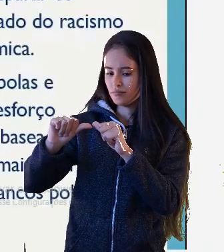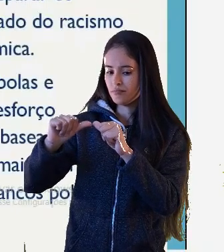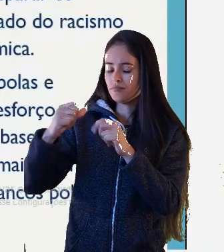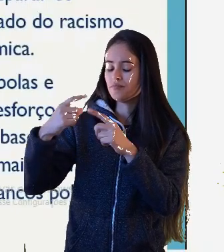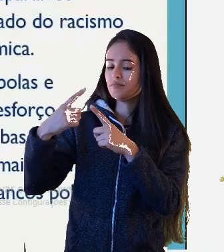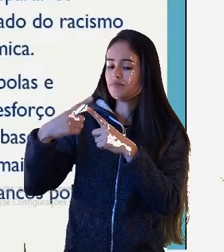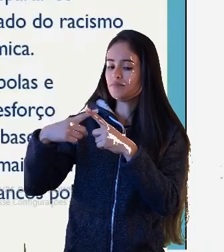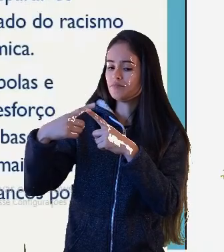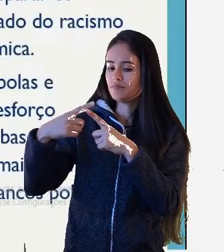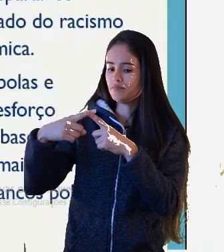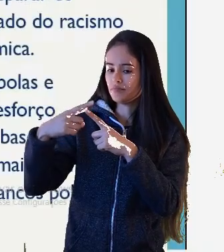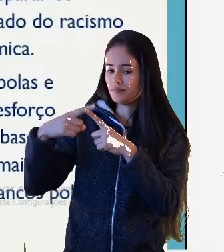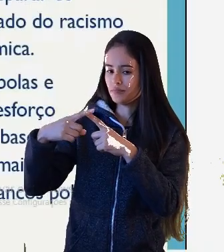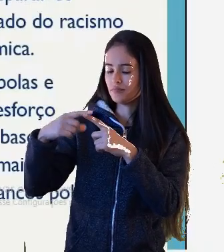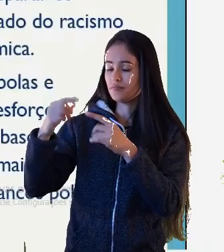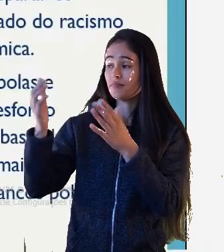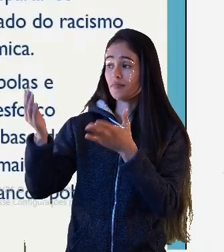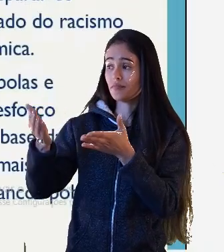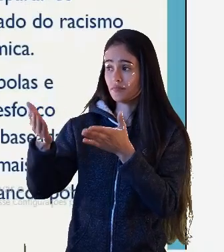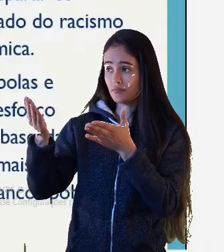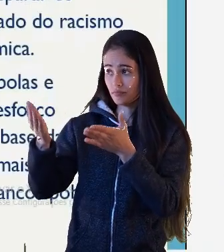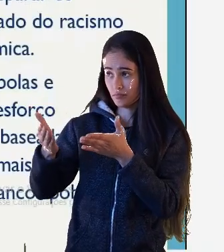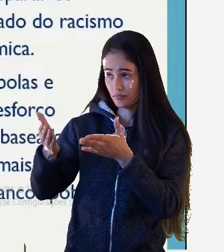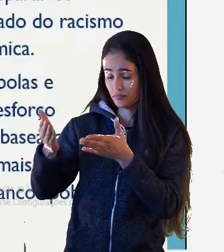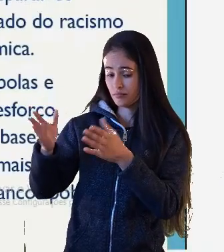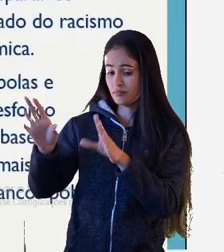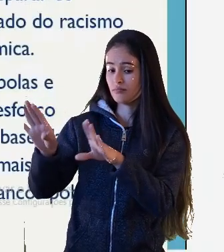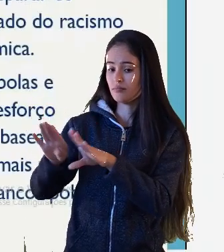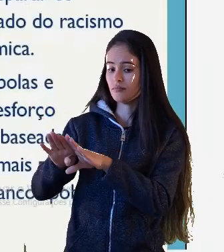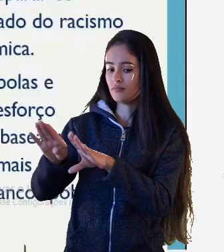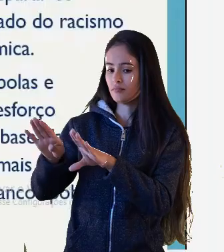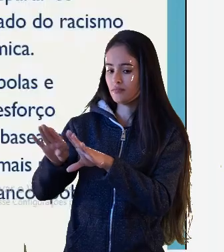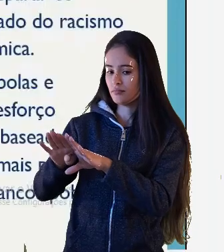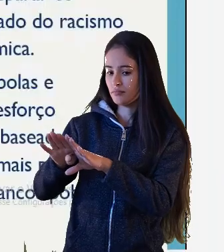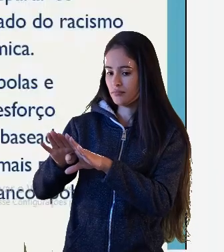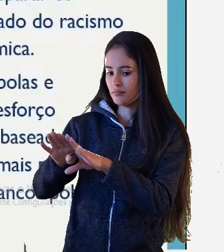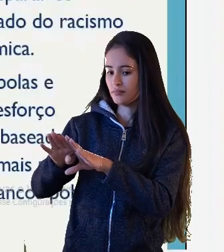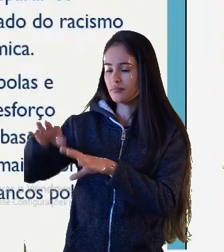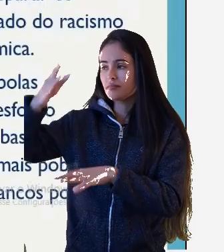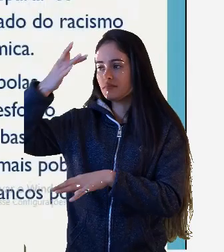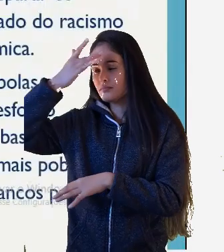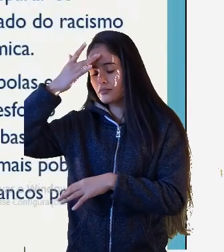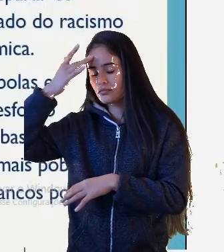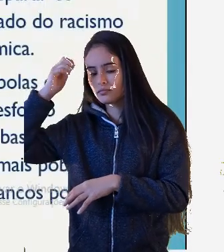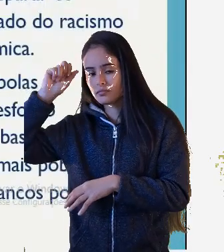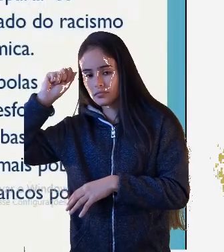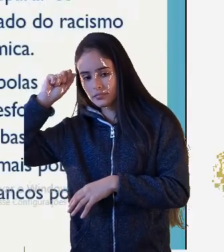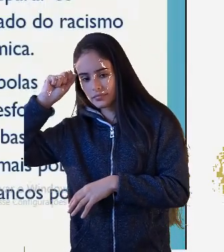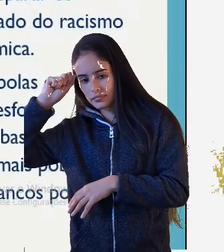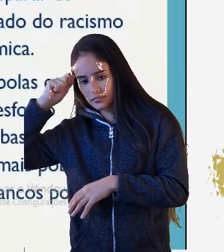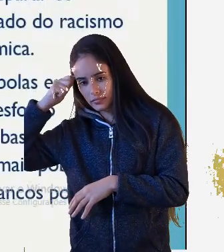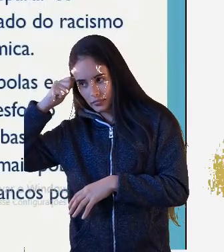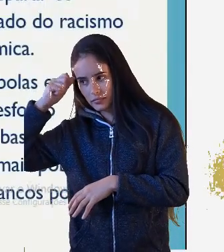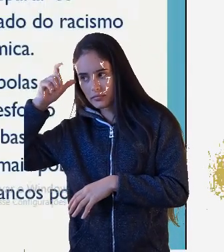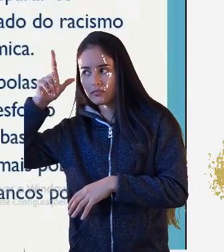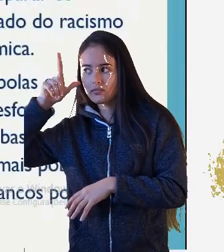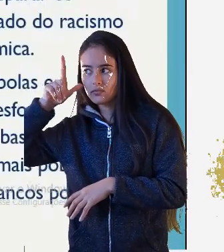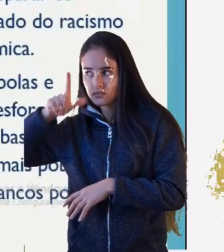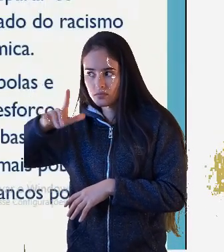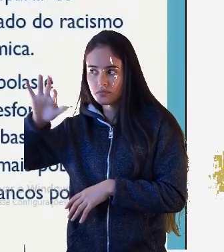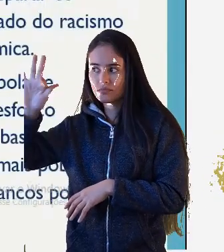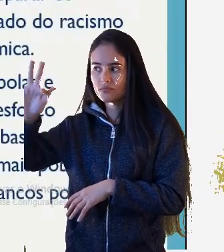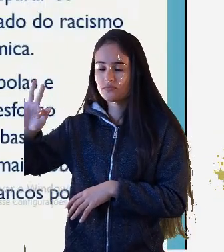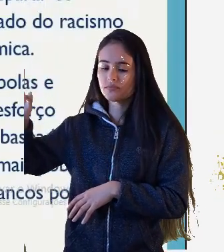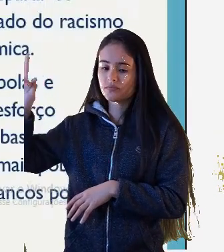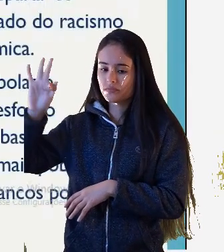gente tem, no sul de Minas é a mesma coisa, são 50% das vagas nossas são para as cotas, né? Dentro desses